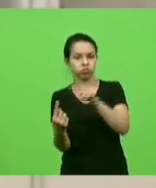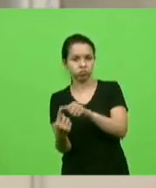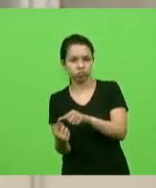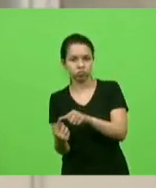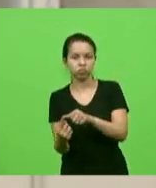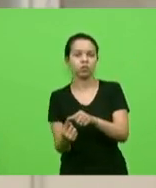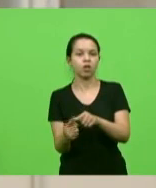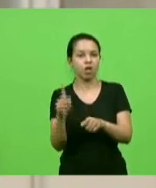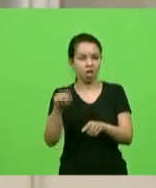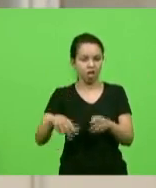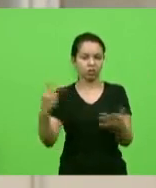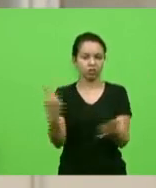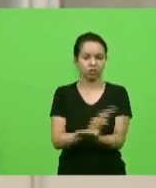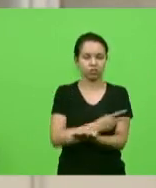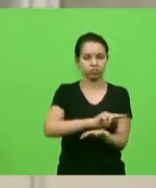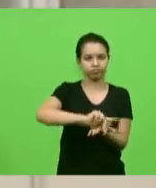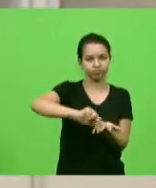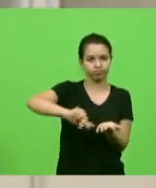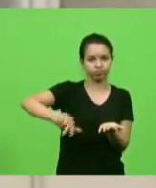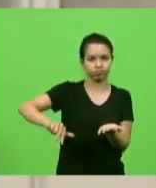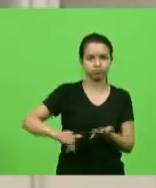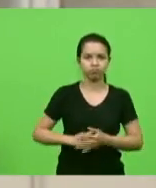de infração diversa